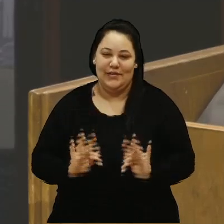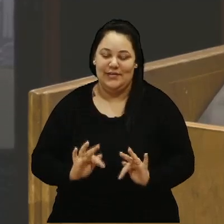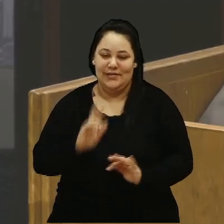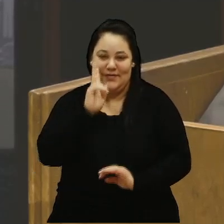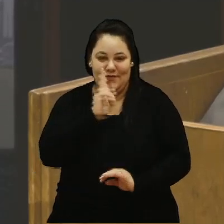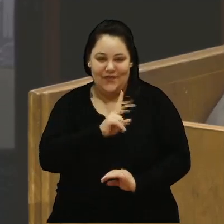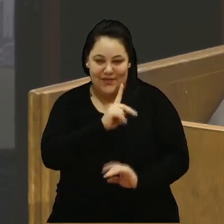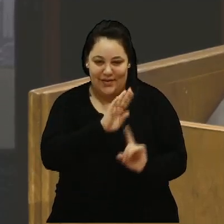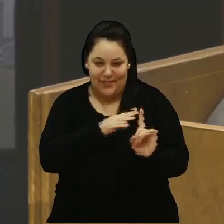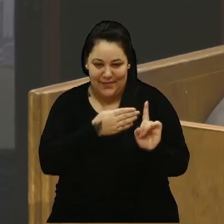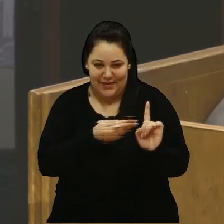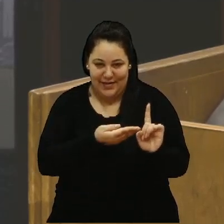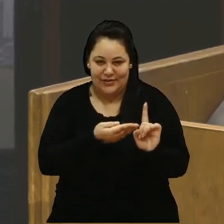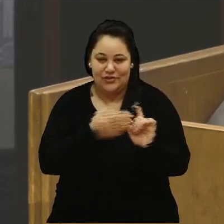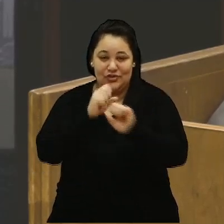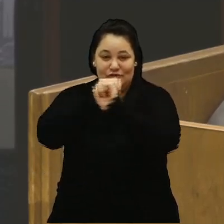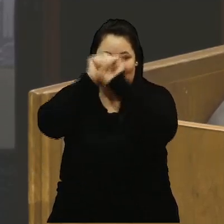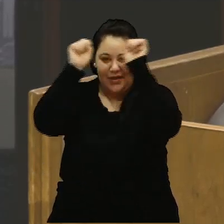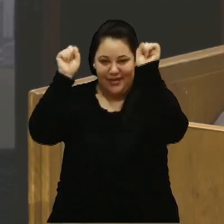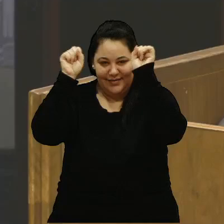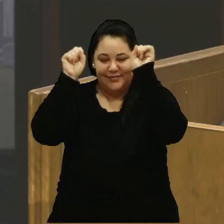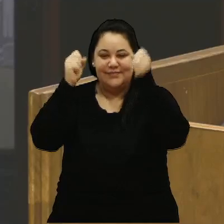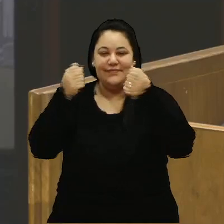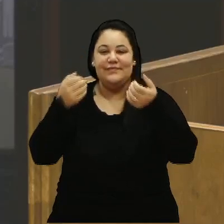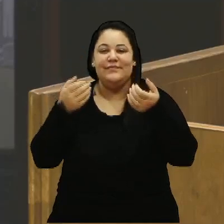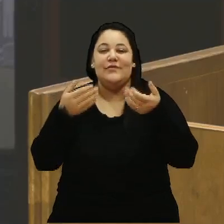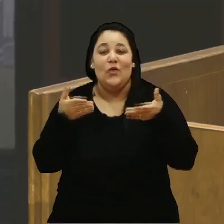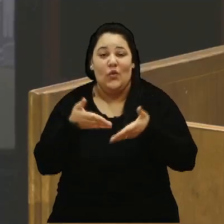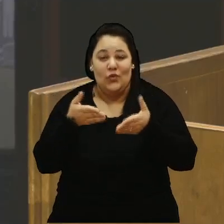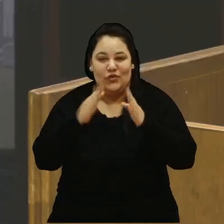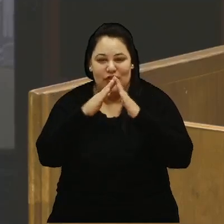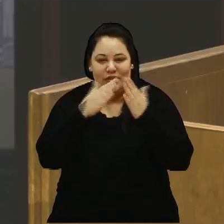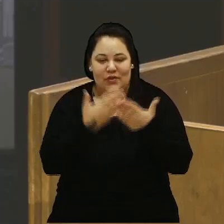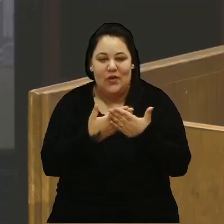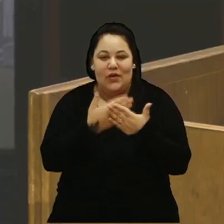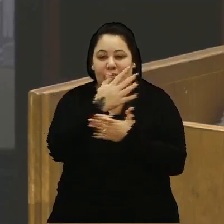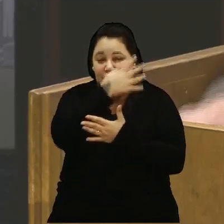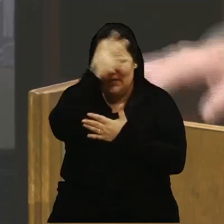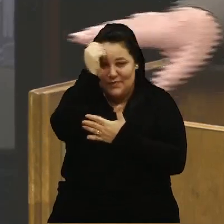homenagem que foi feita hoje pela manhã à Escola Municipal Santa Corona,